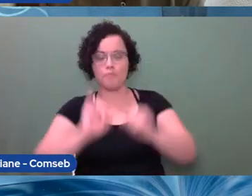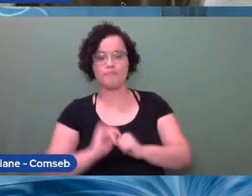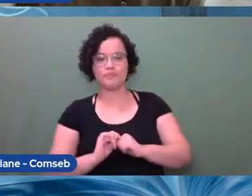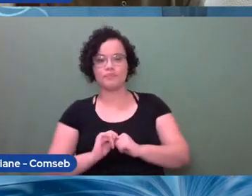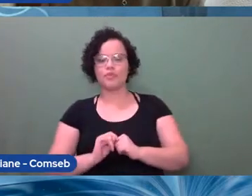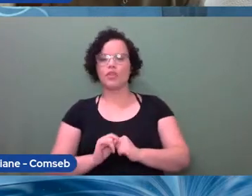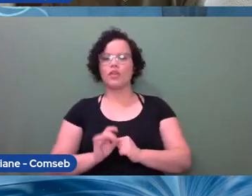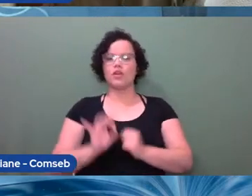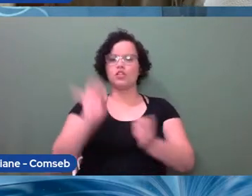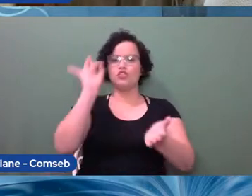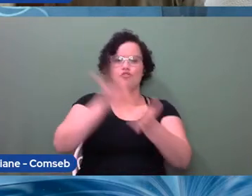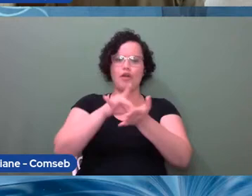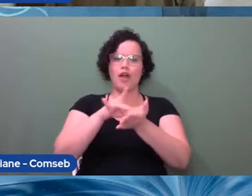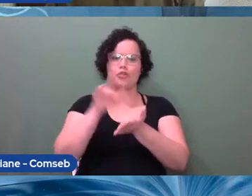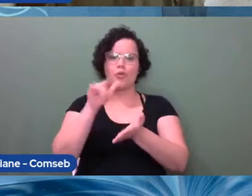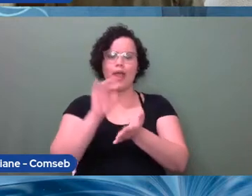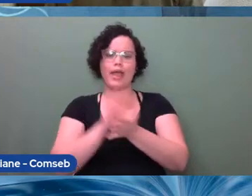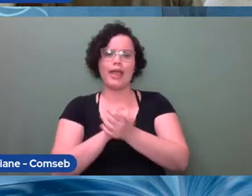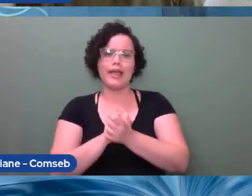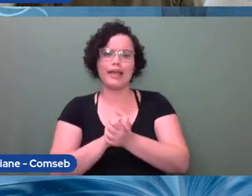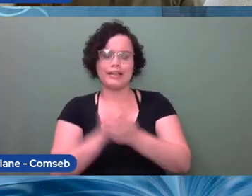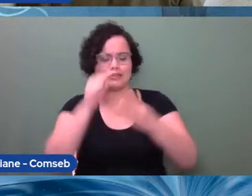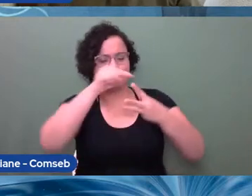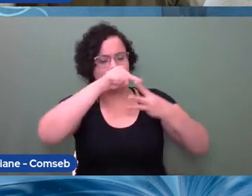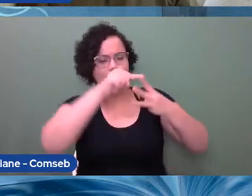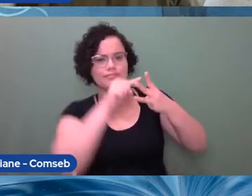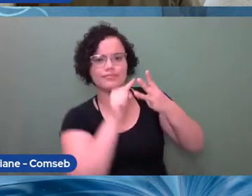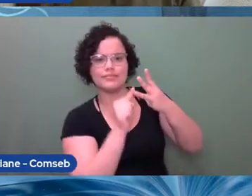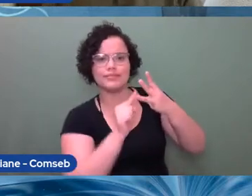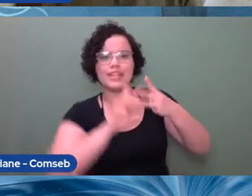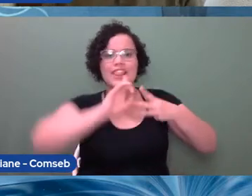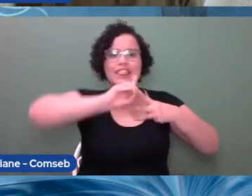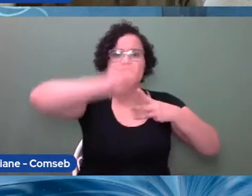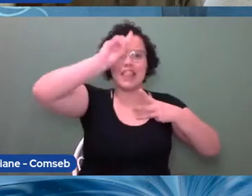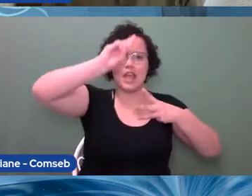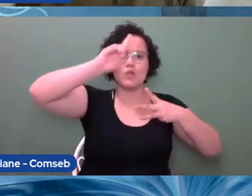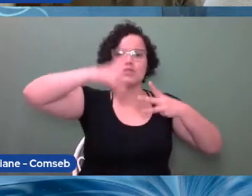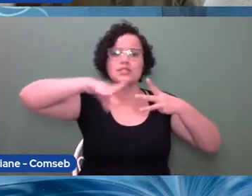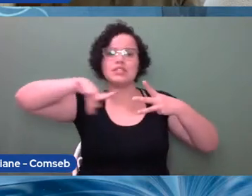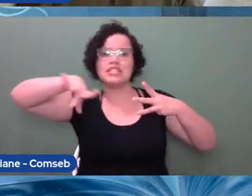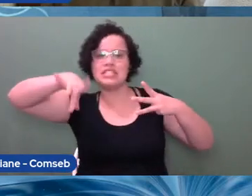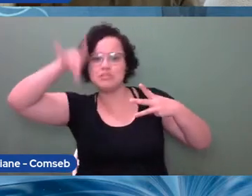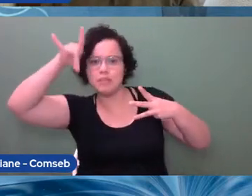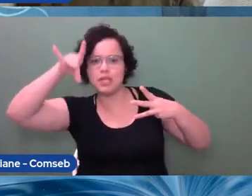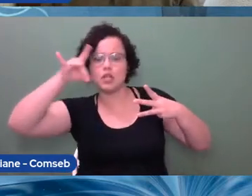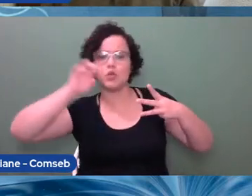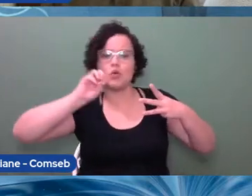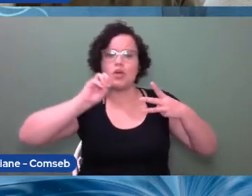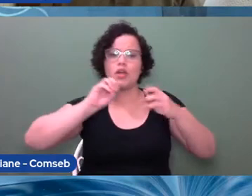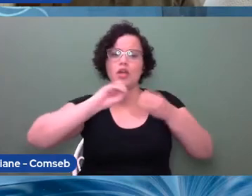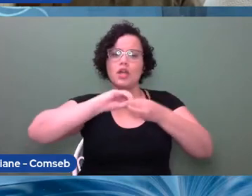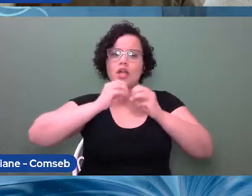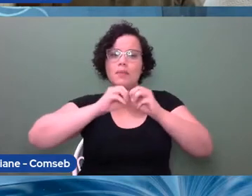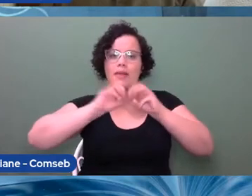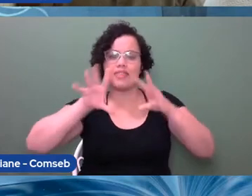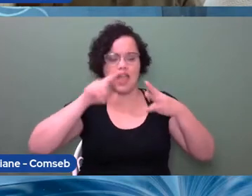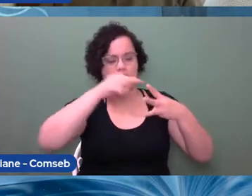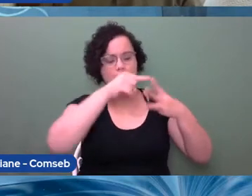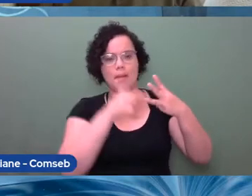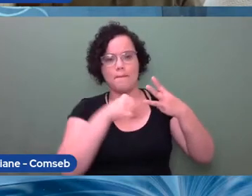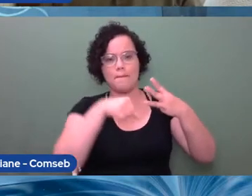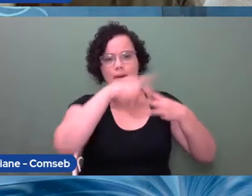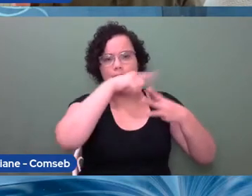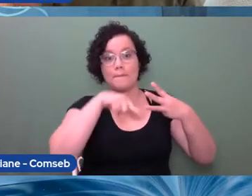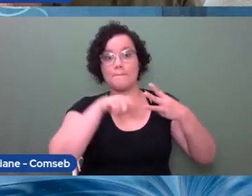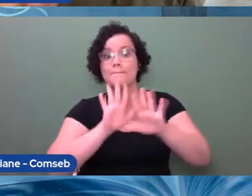isso, é essa trindade mesmo, Deus, Espírito e Matéria constitui o princípio de tudo, a trindade universal.